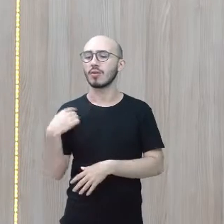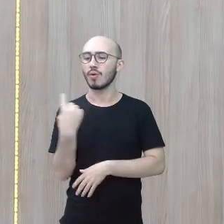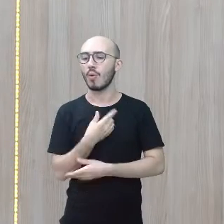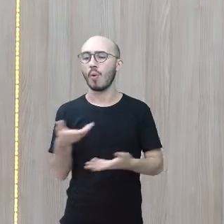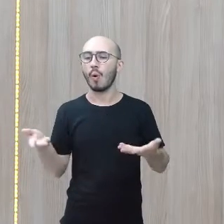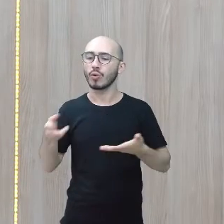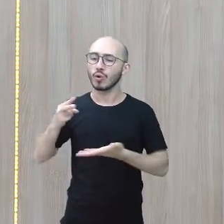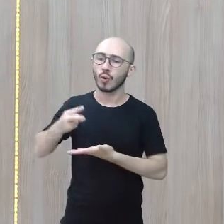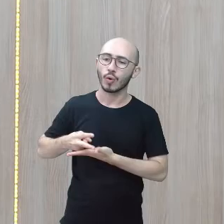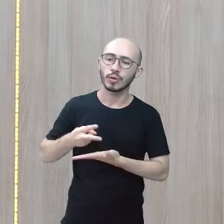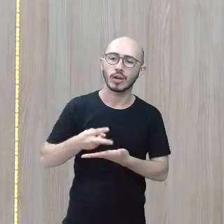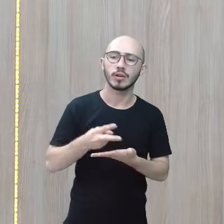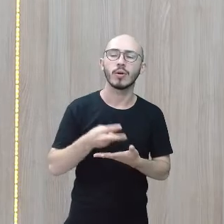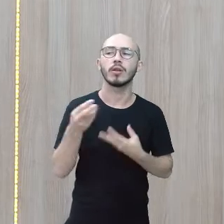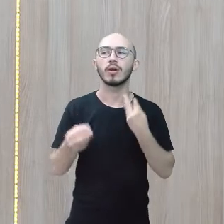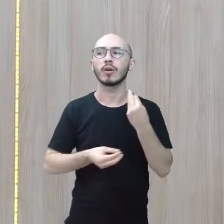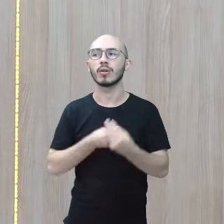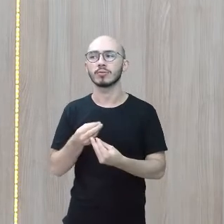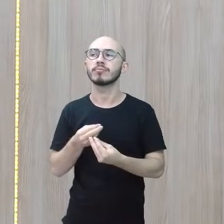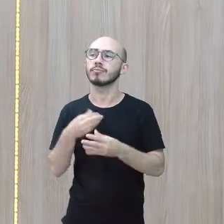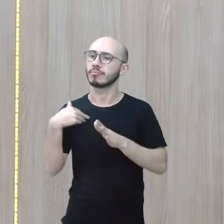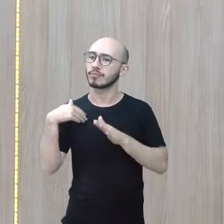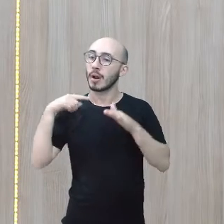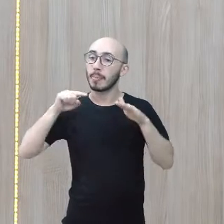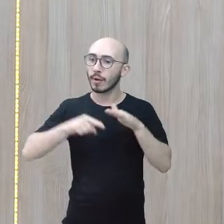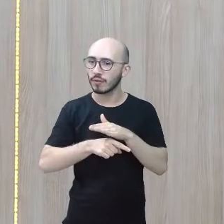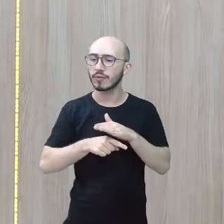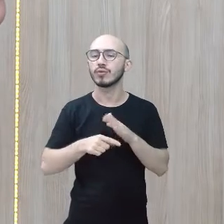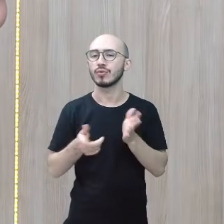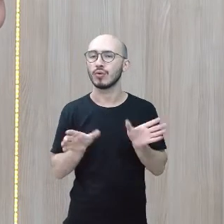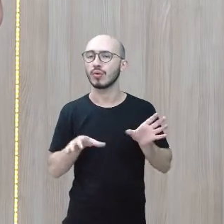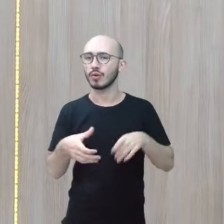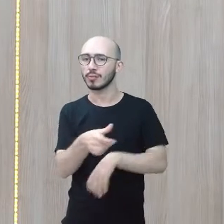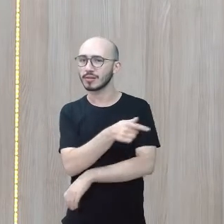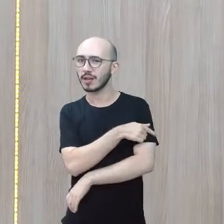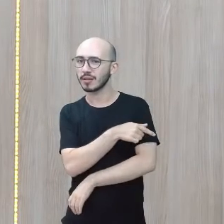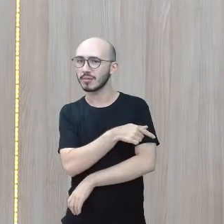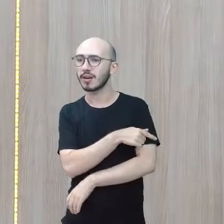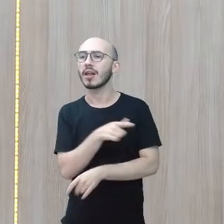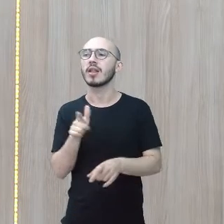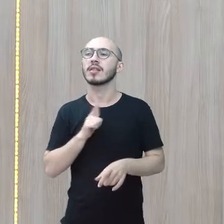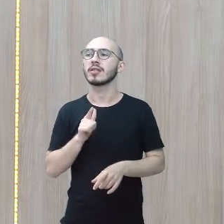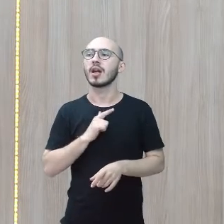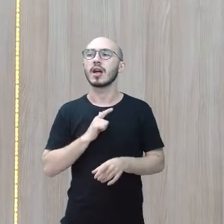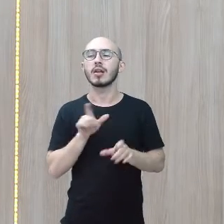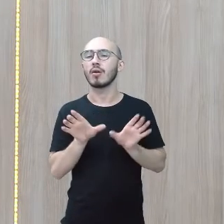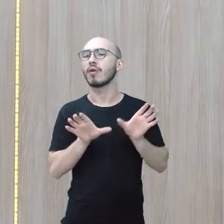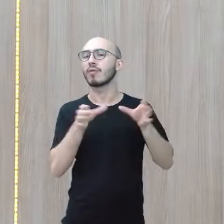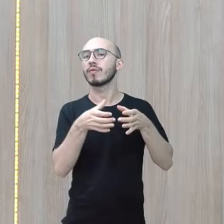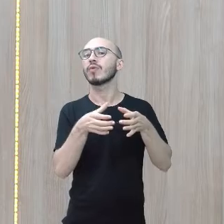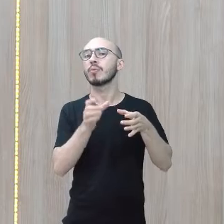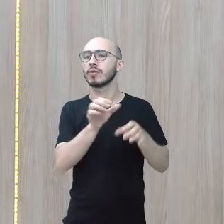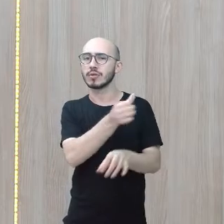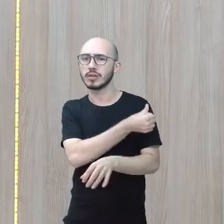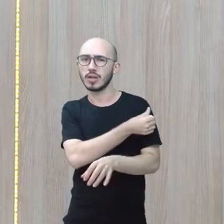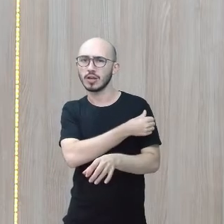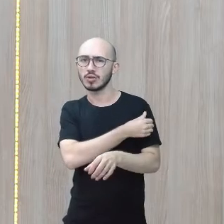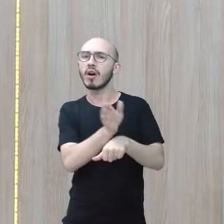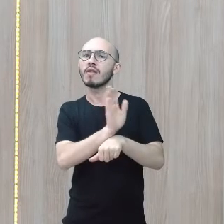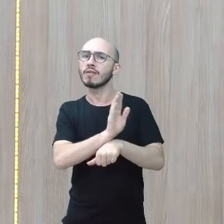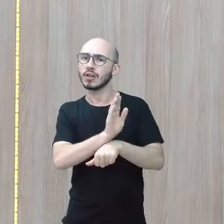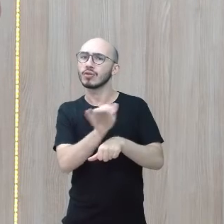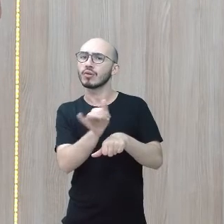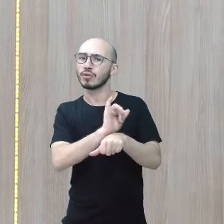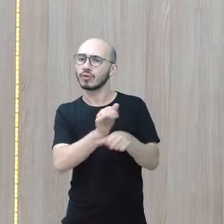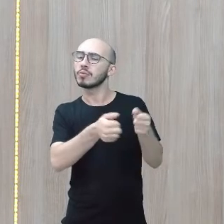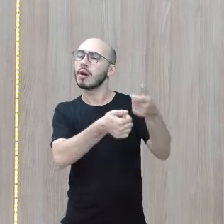continuidade, né, elevando um pouquinho mais o nível em relação ao sétimo ano, mas tem a playlist lá do sexto ano que também você pode explorar para